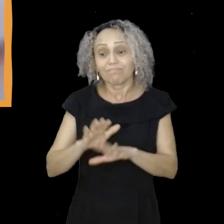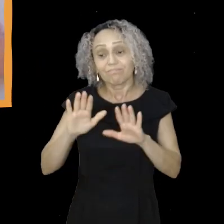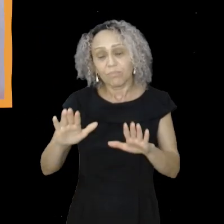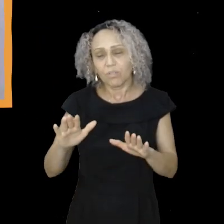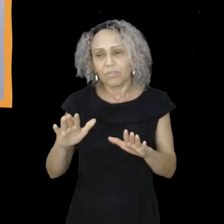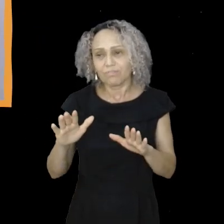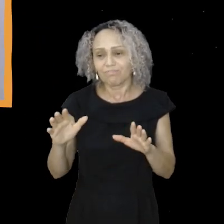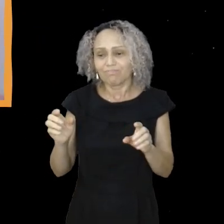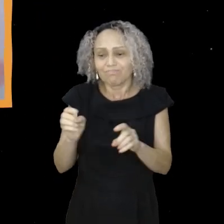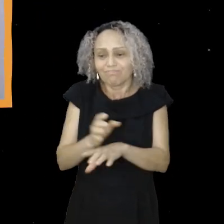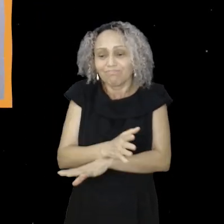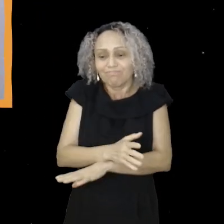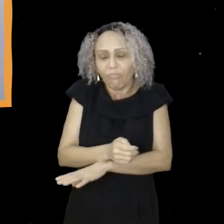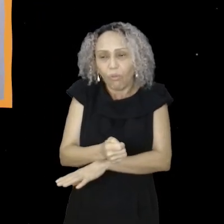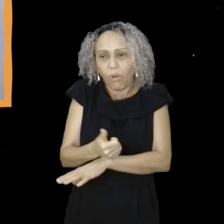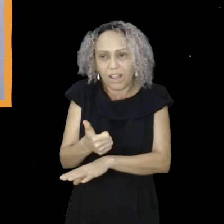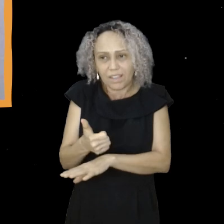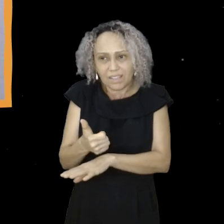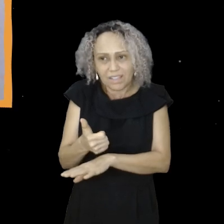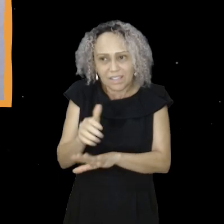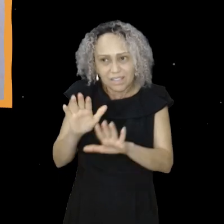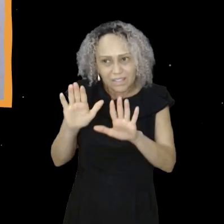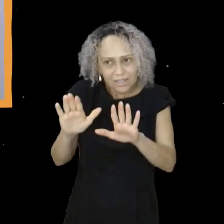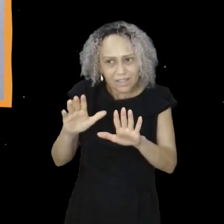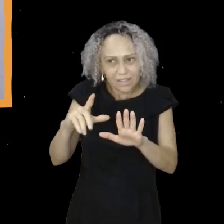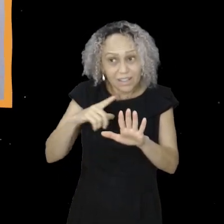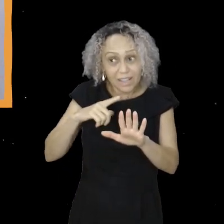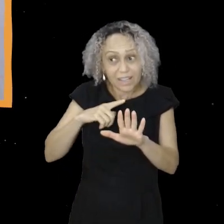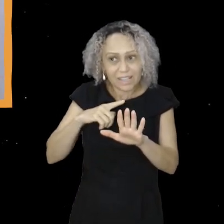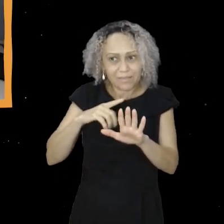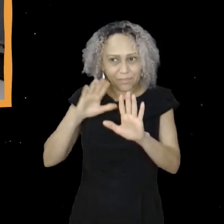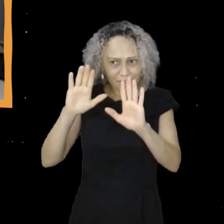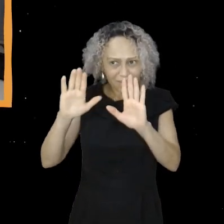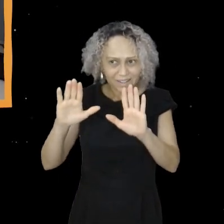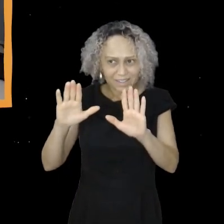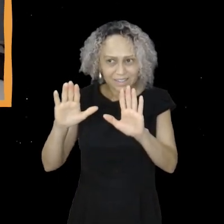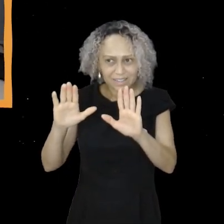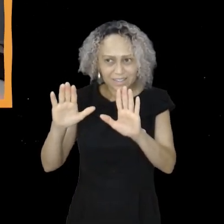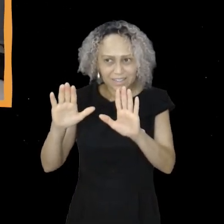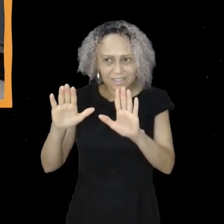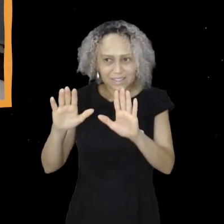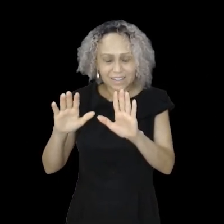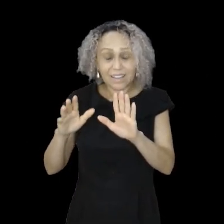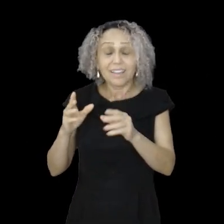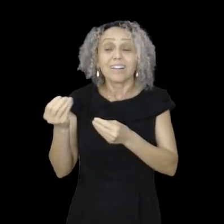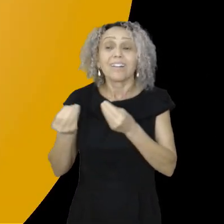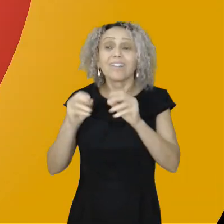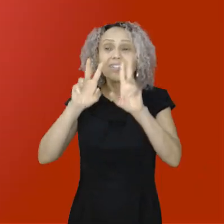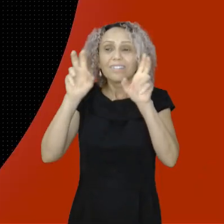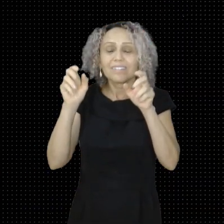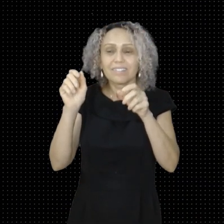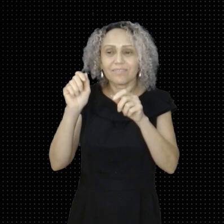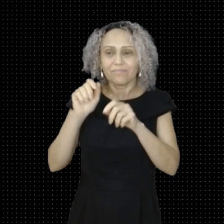programa tá quase chegando no final, mas ainda dá tempo de mais um quadro que tá virando hit. Sim, o Escrito nas Estrelas.